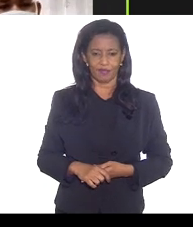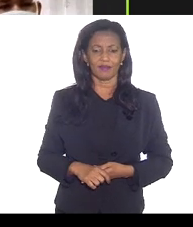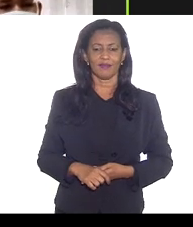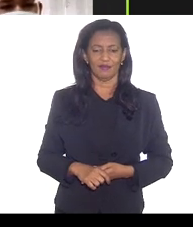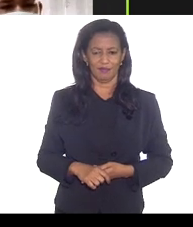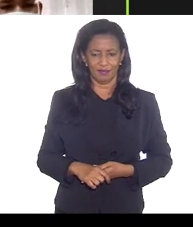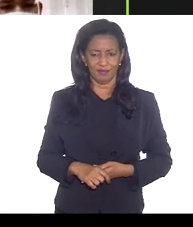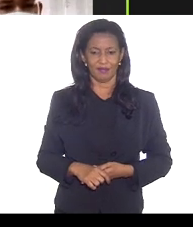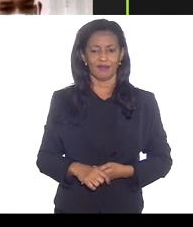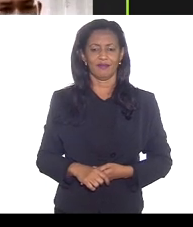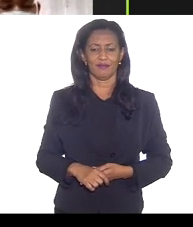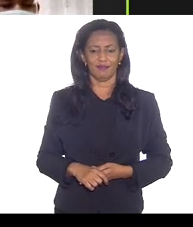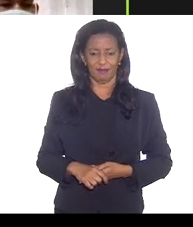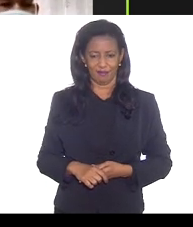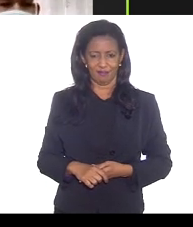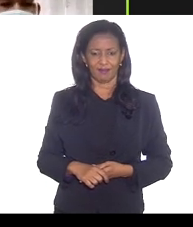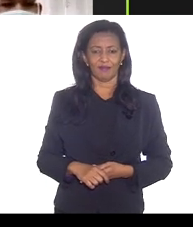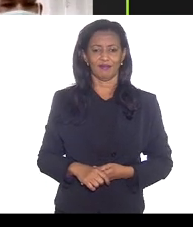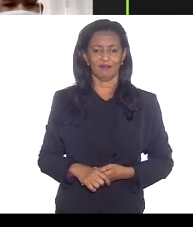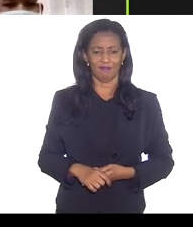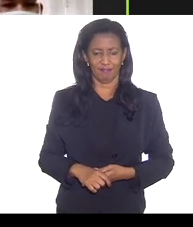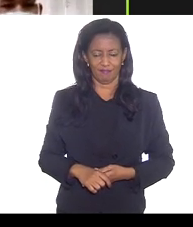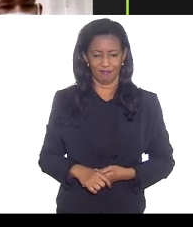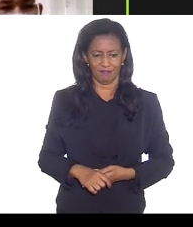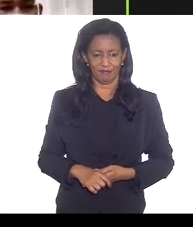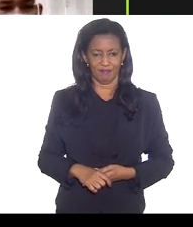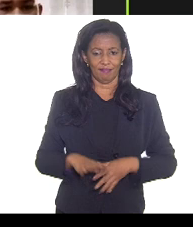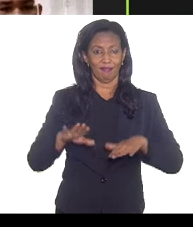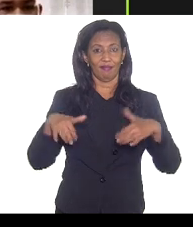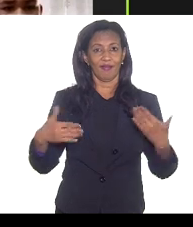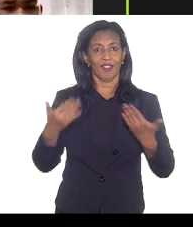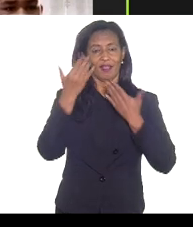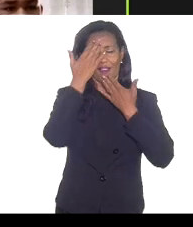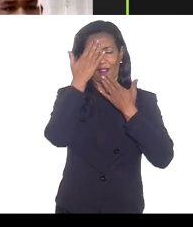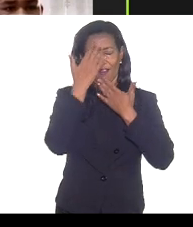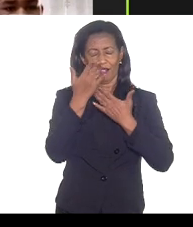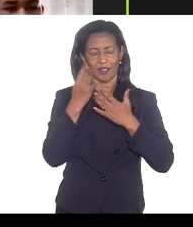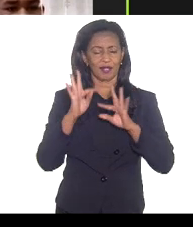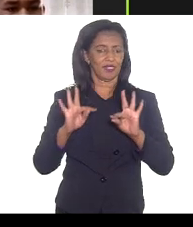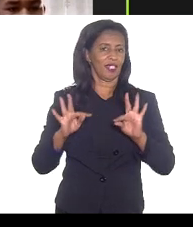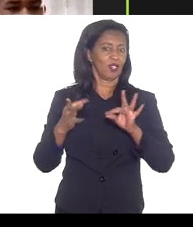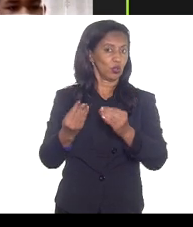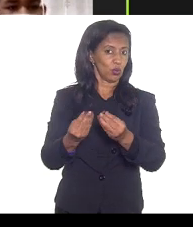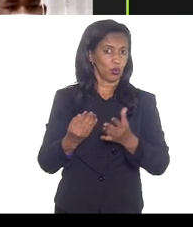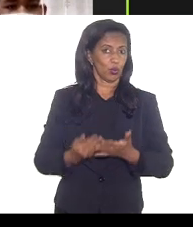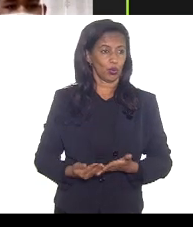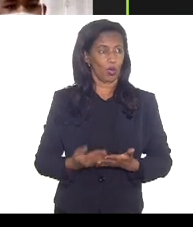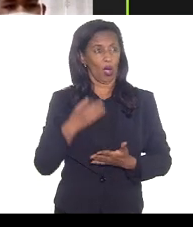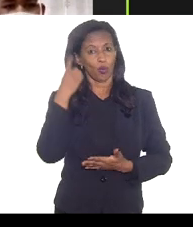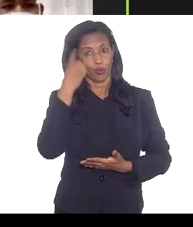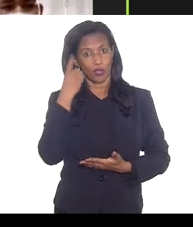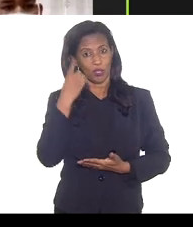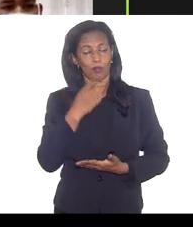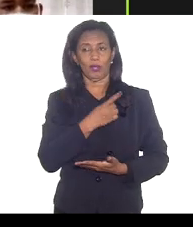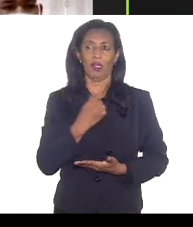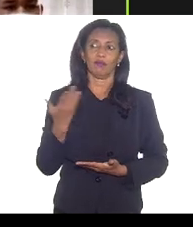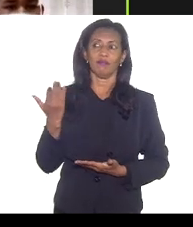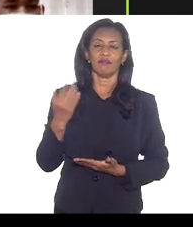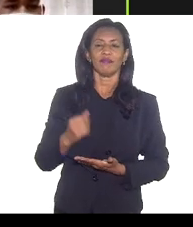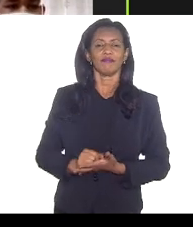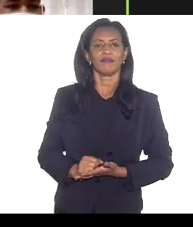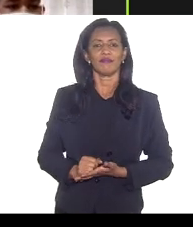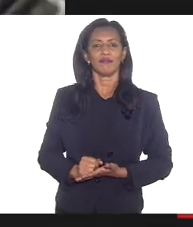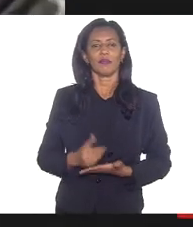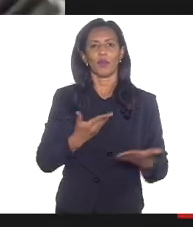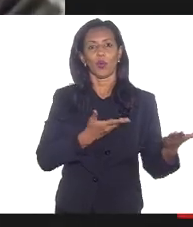Vocês conseguem me ouvir? Sim? Então, queria agradecer a todos, ao deputado,